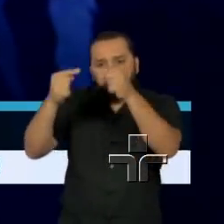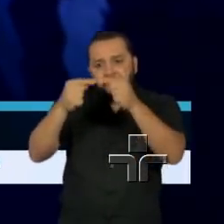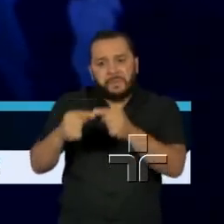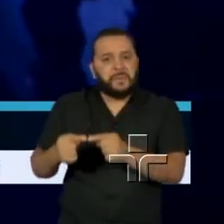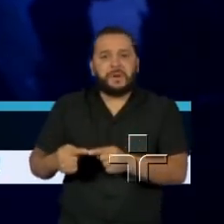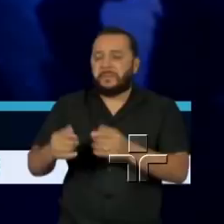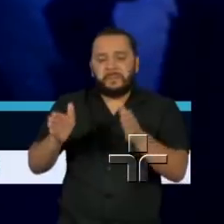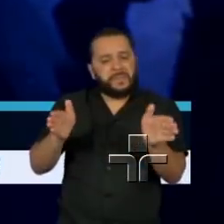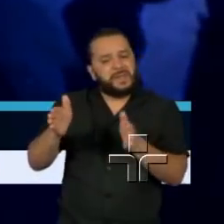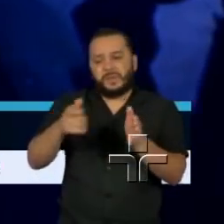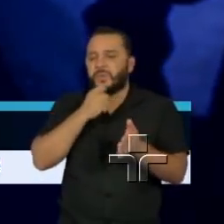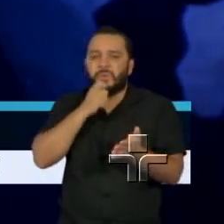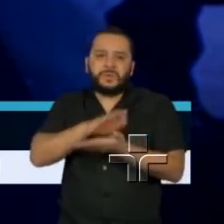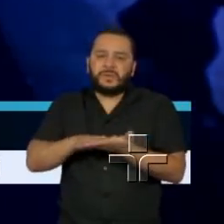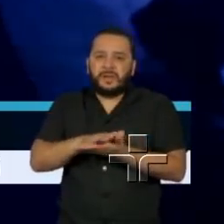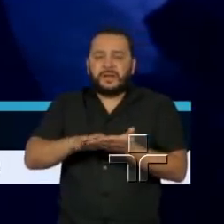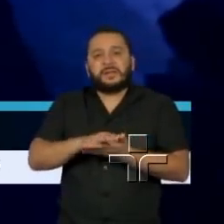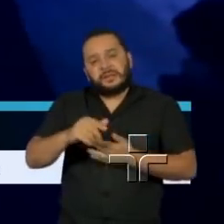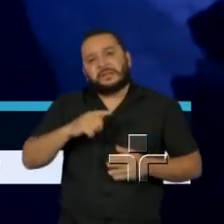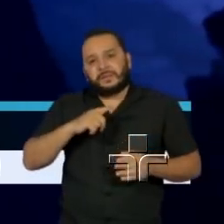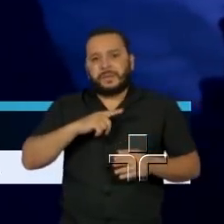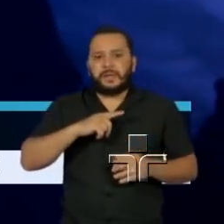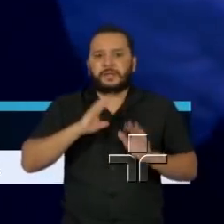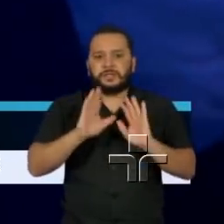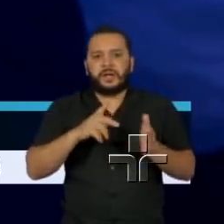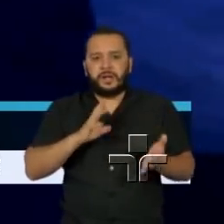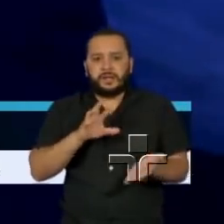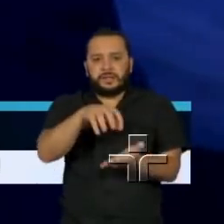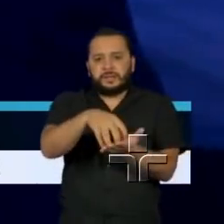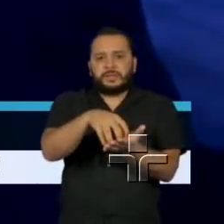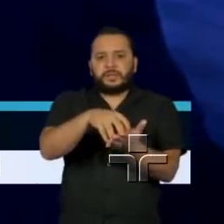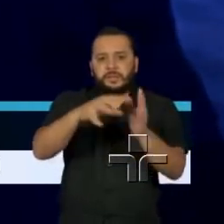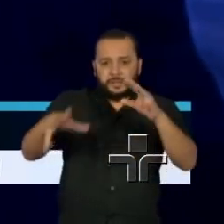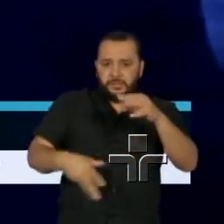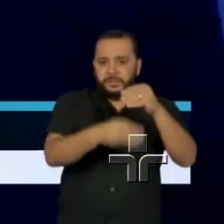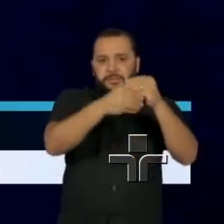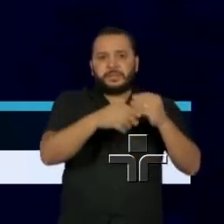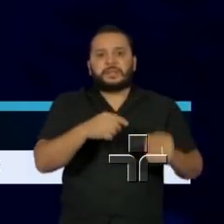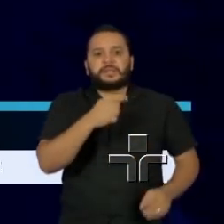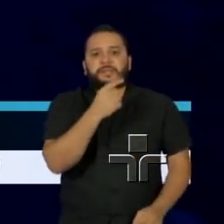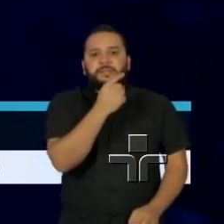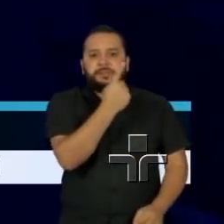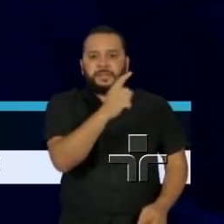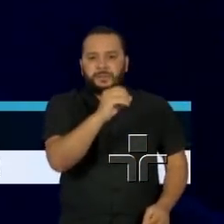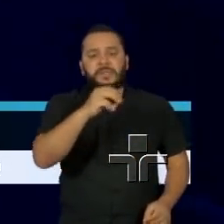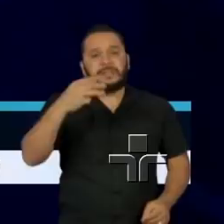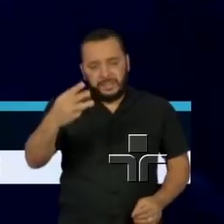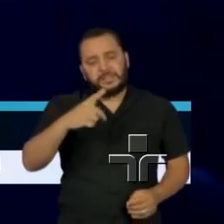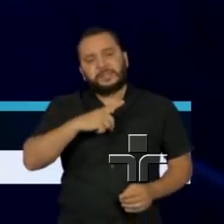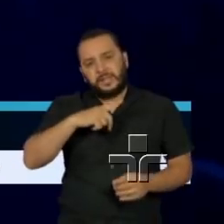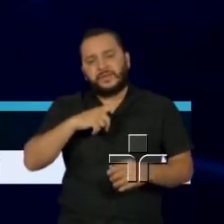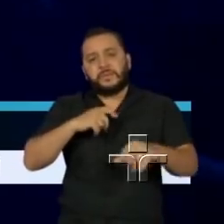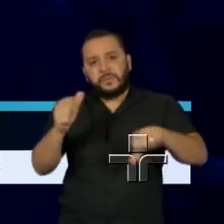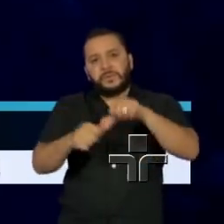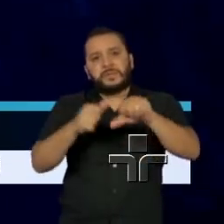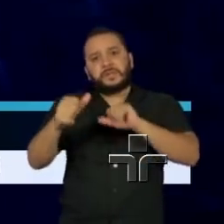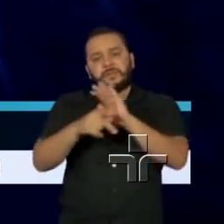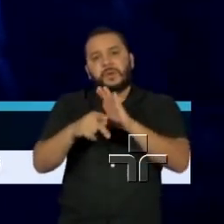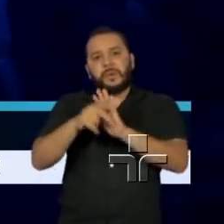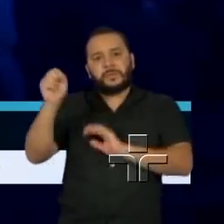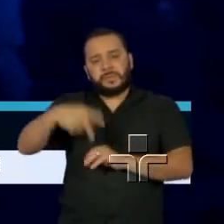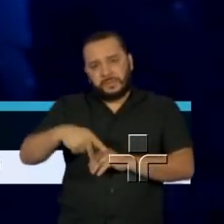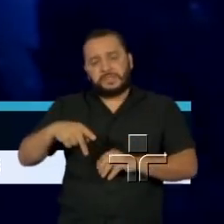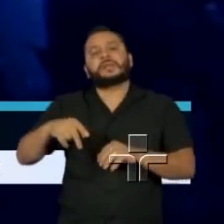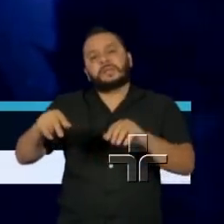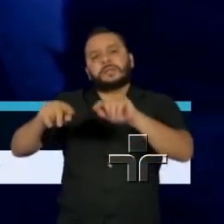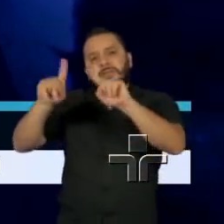A emenda constitucional 103 trouxe profundas alterações nas aposentadorias da iniciativa privada e de servidores públicos. Você